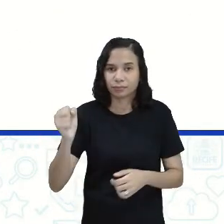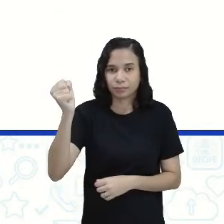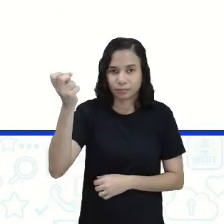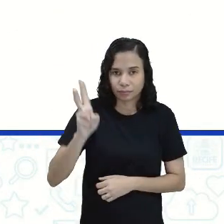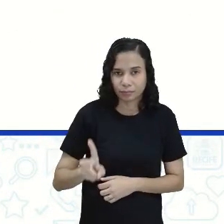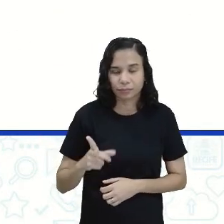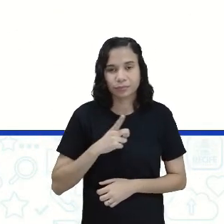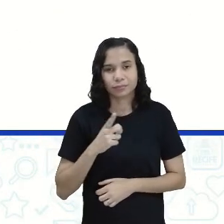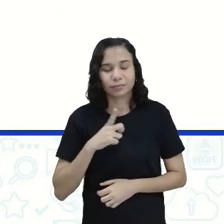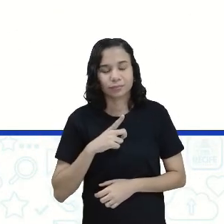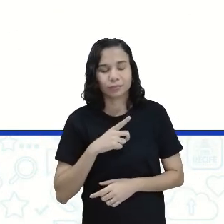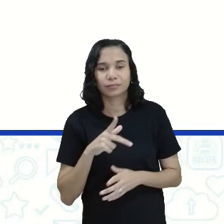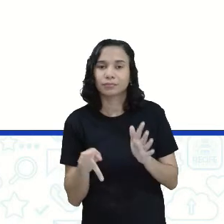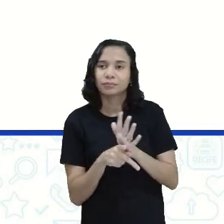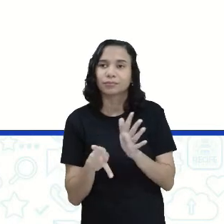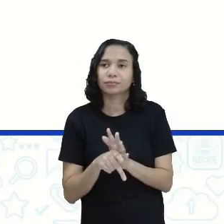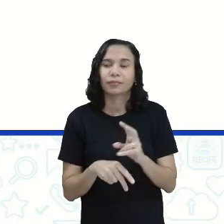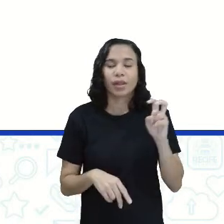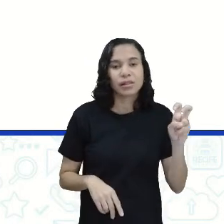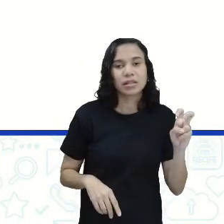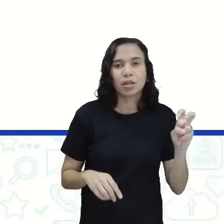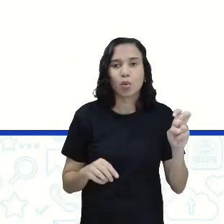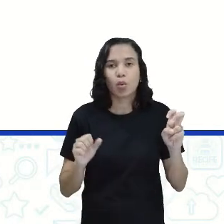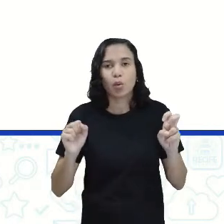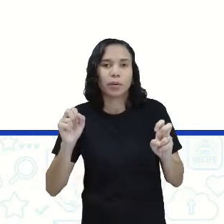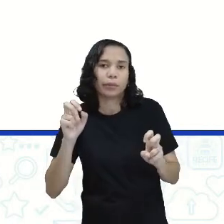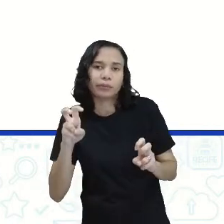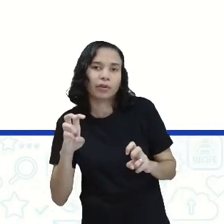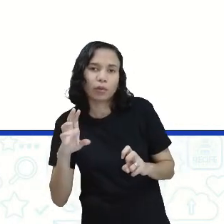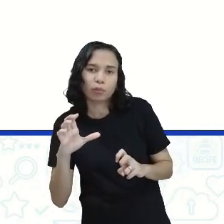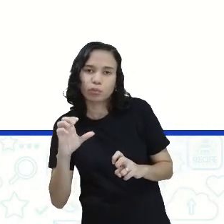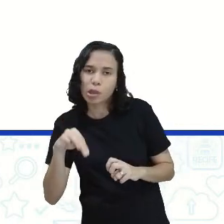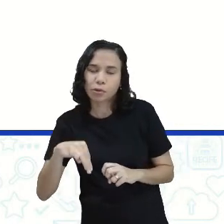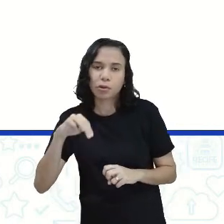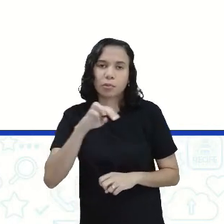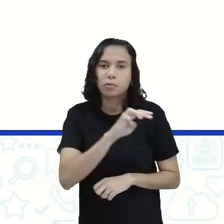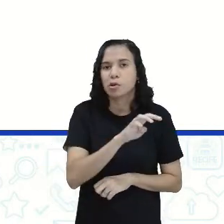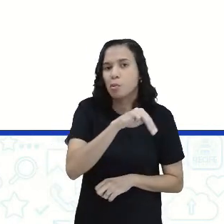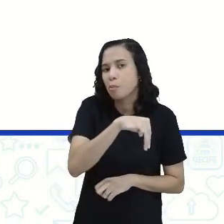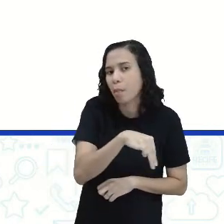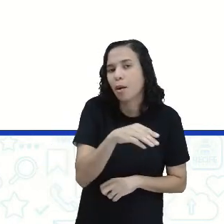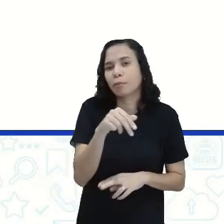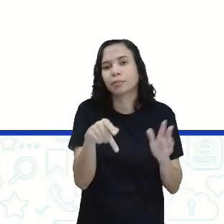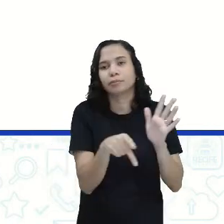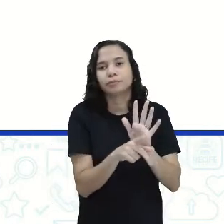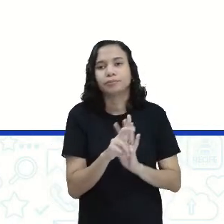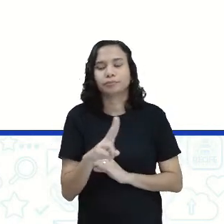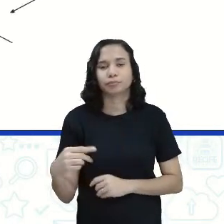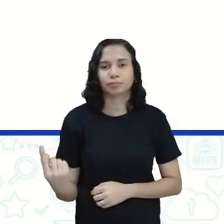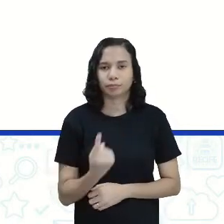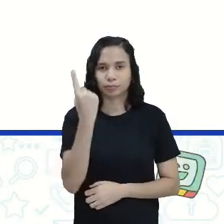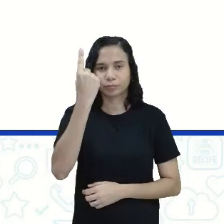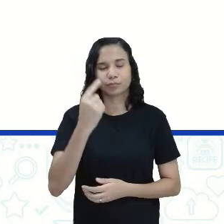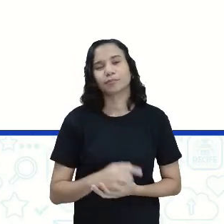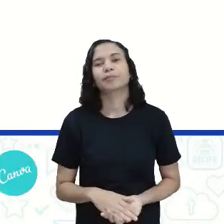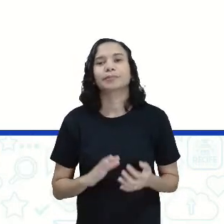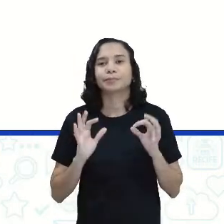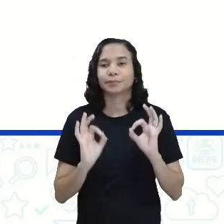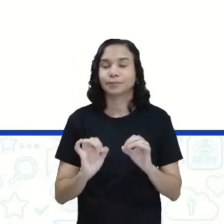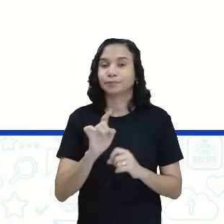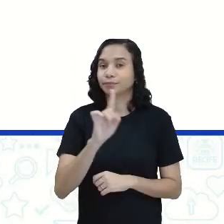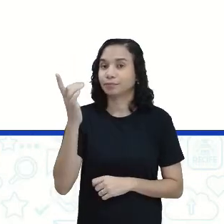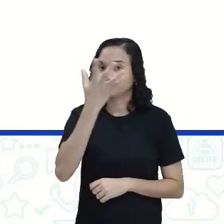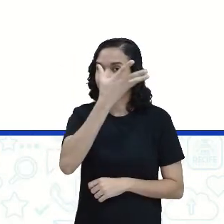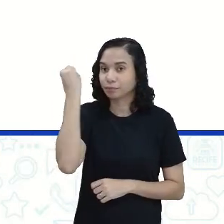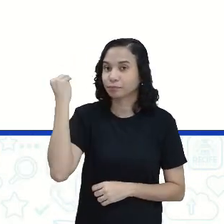ter aí o pedacinho, 5 lados, 5 metros, 5 centímetros, o que ele for dar lá, é chamado de altura. Tá bom? Não esquece disso,